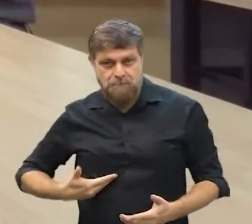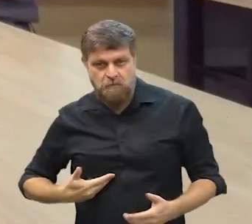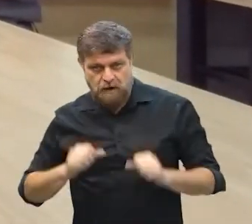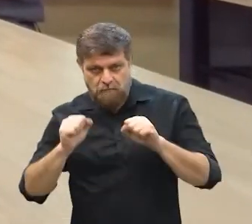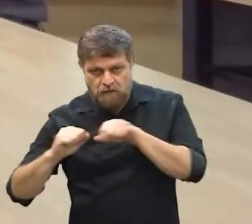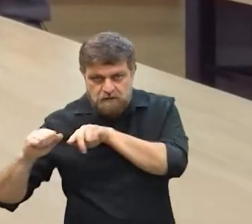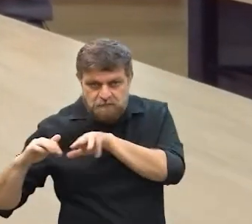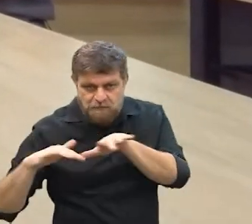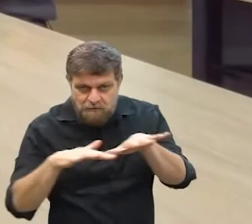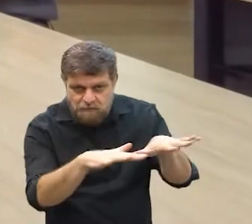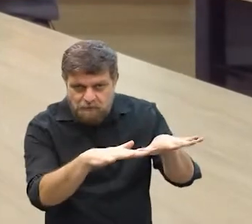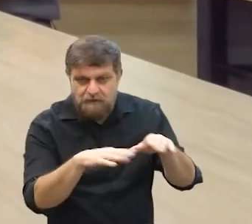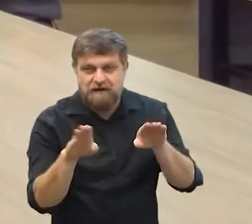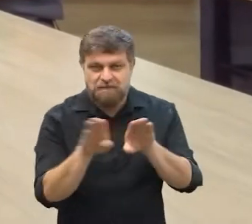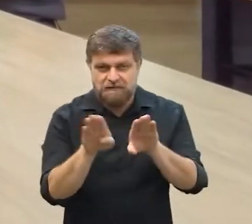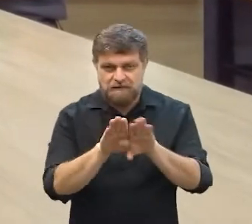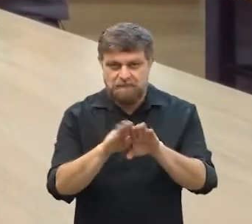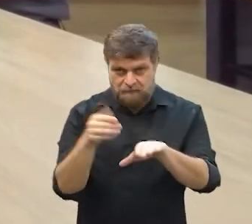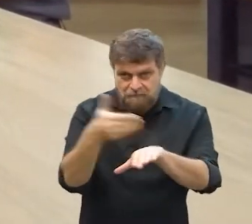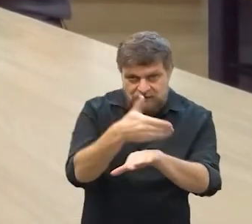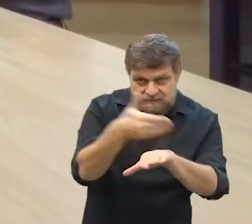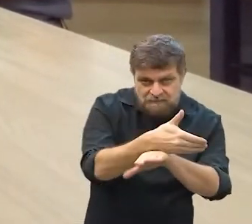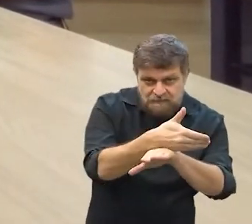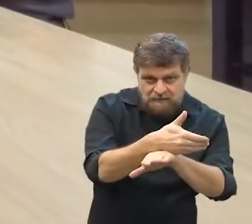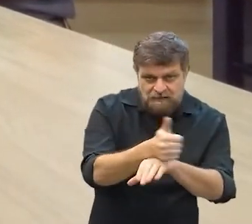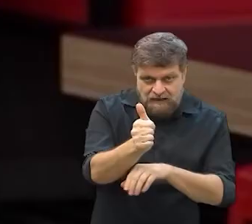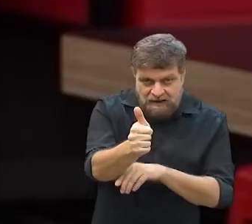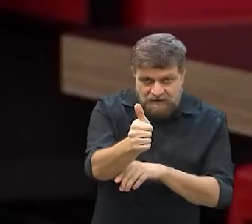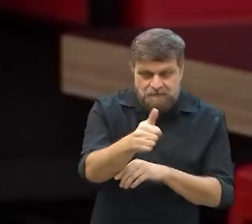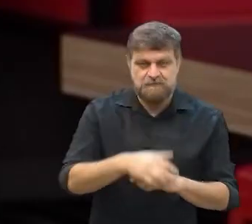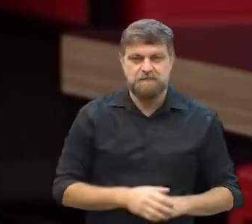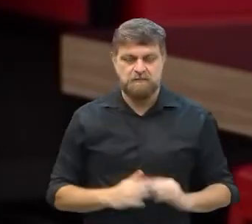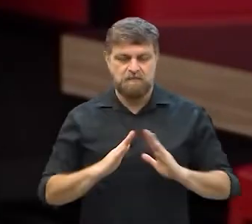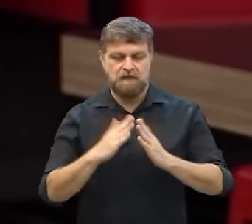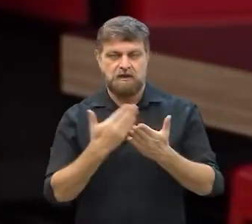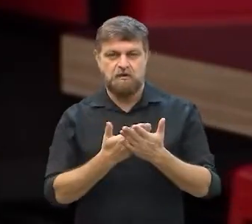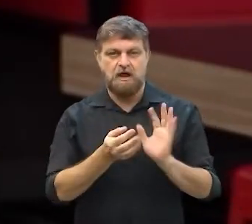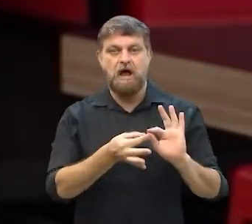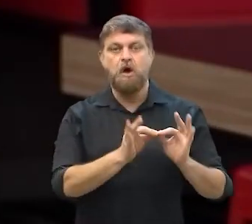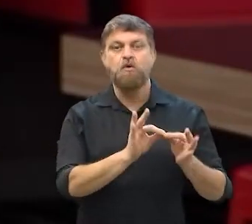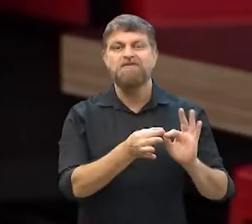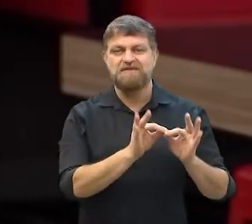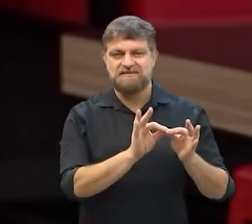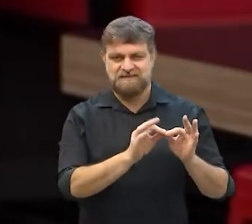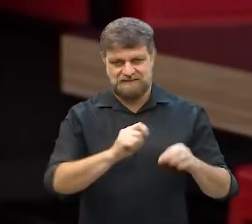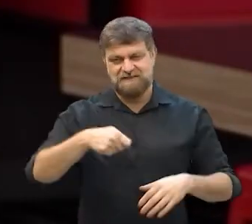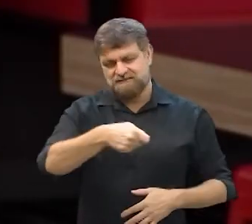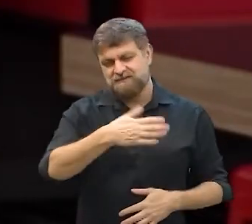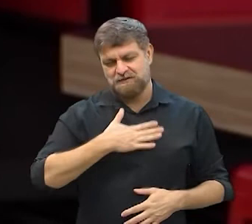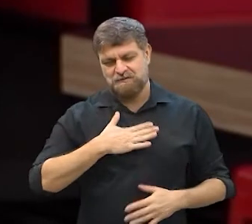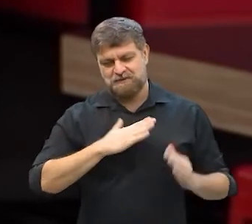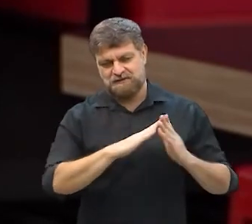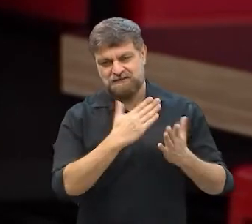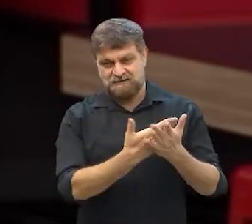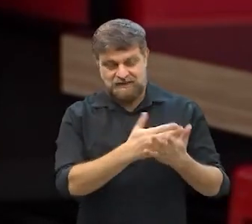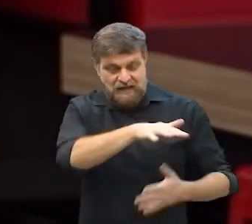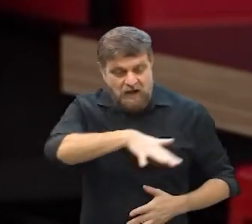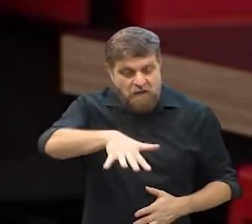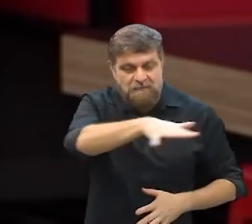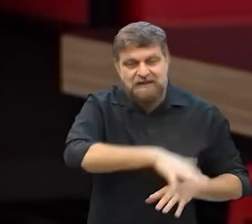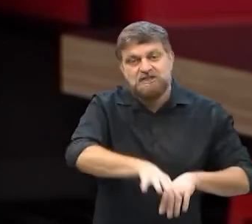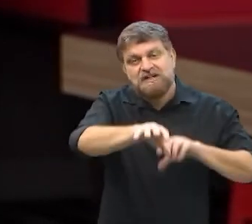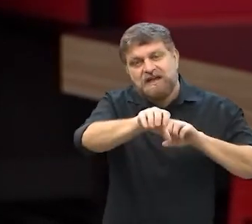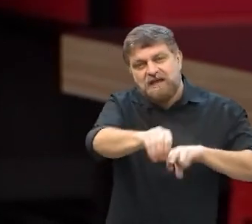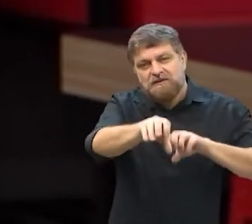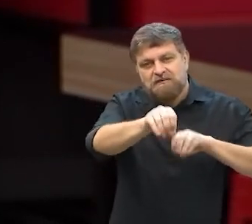das escolas públicas também visitarem? O Colégio Oficina é um ambiente de educação,